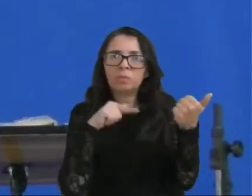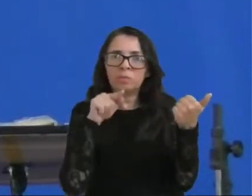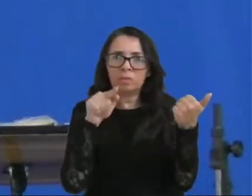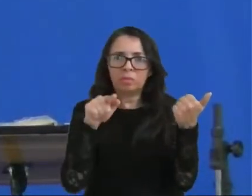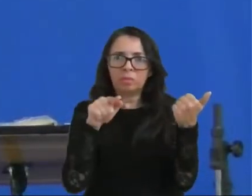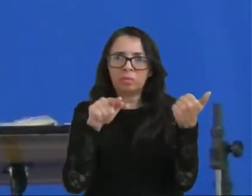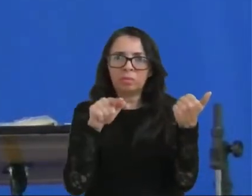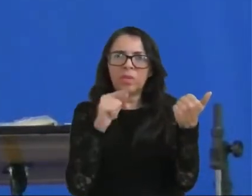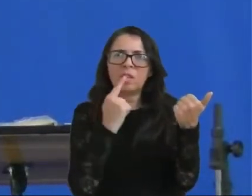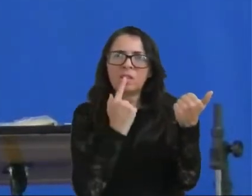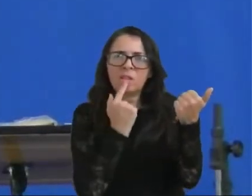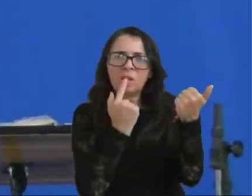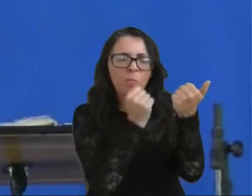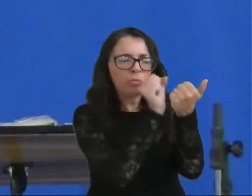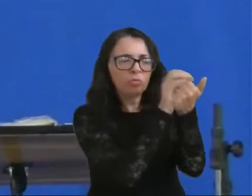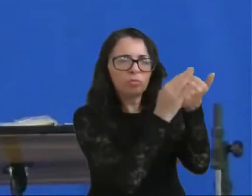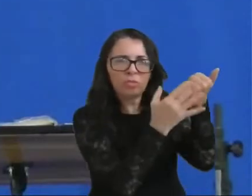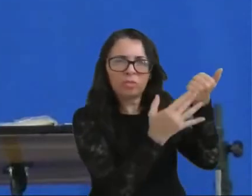nessa noite.